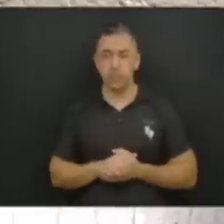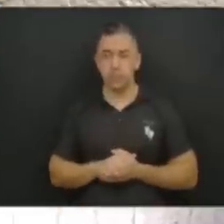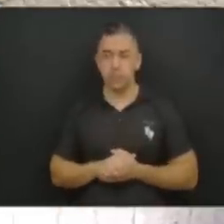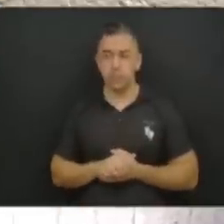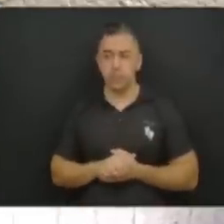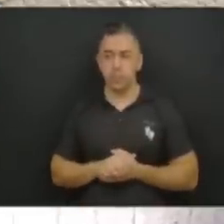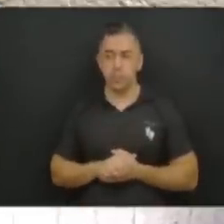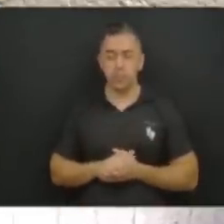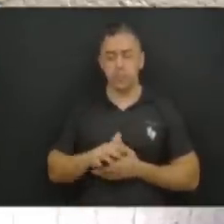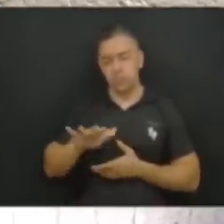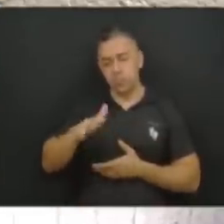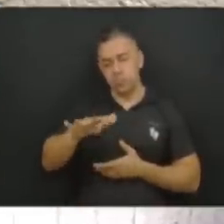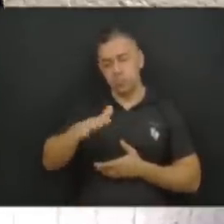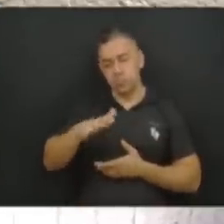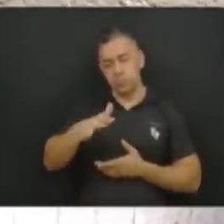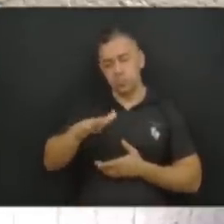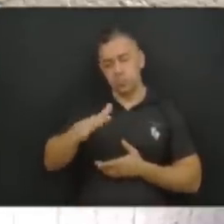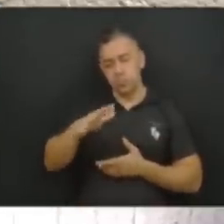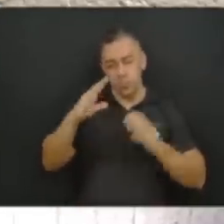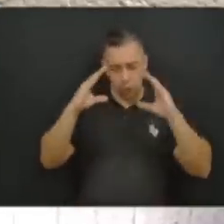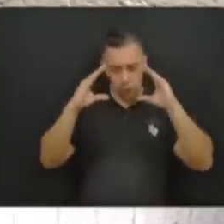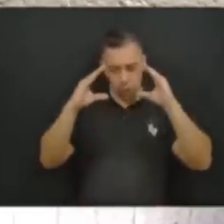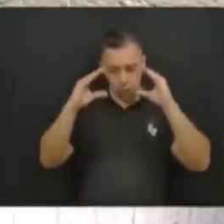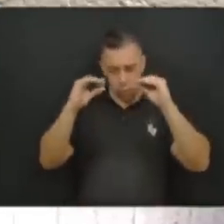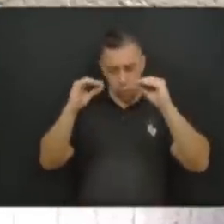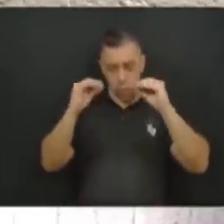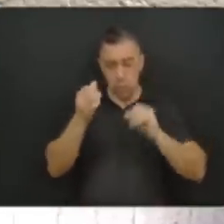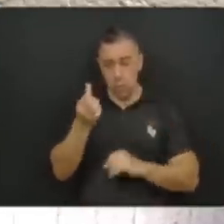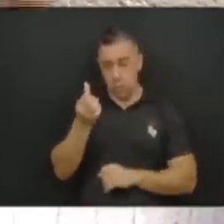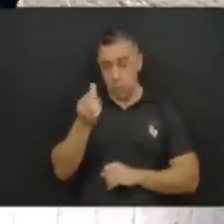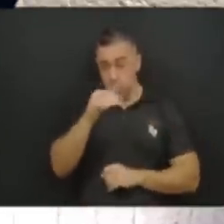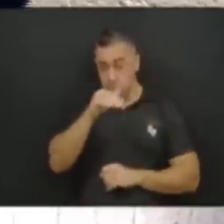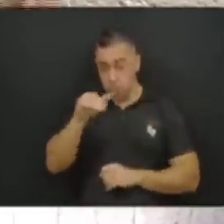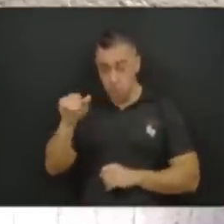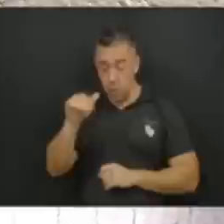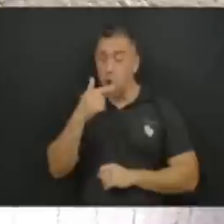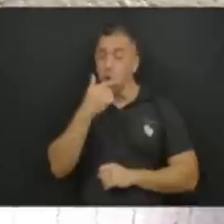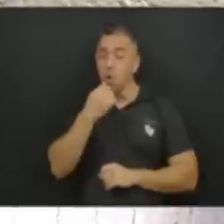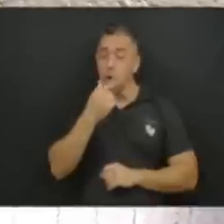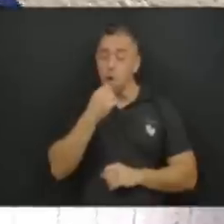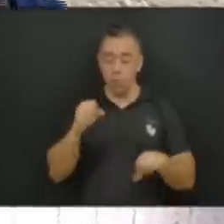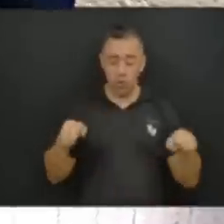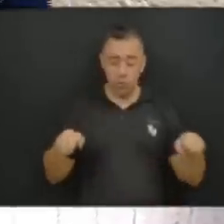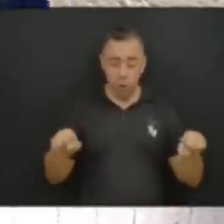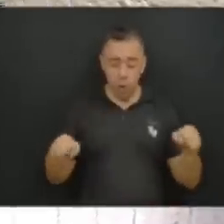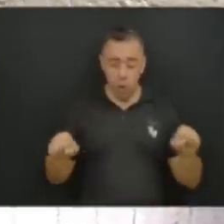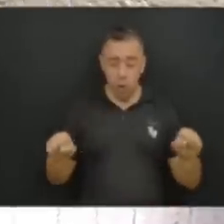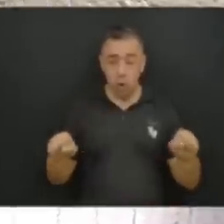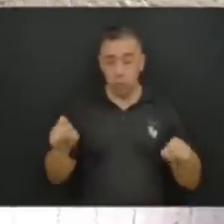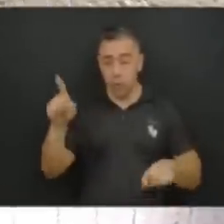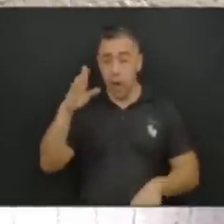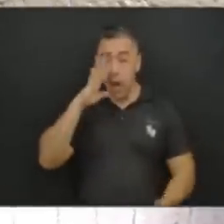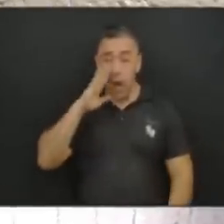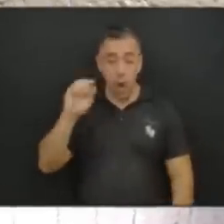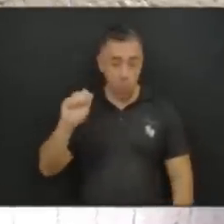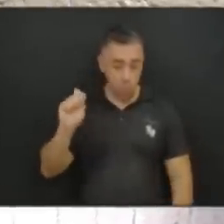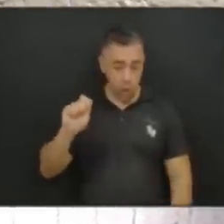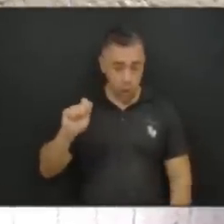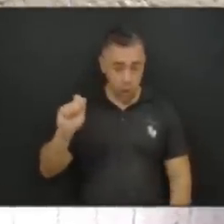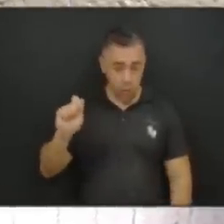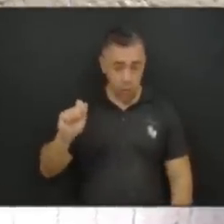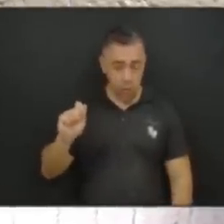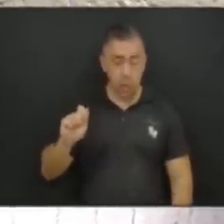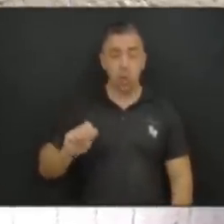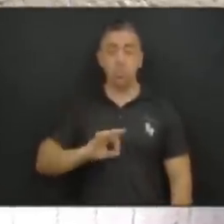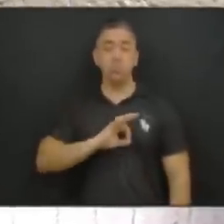era noite aproximadamente Eu acho que 6:30 um jovem bem com a sua moto era alcaria uma blitz da Guarda